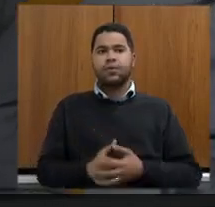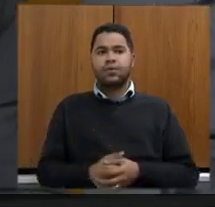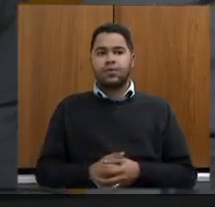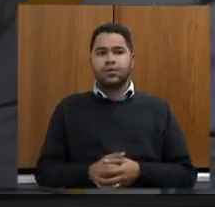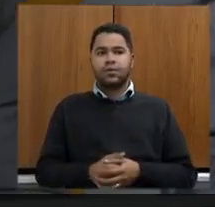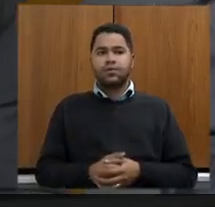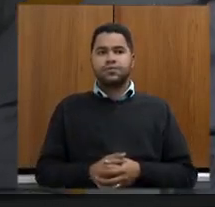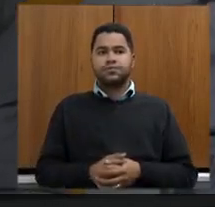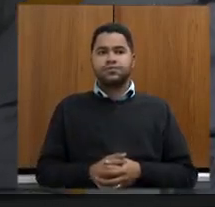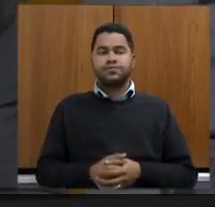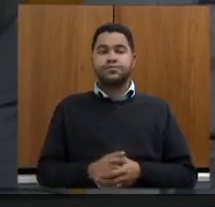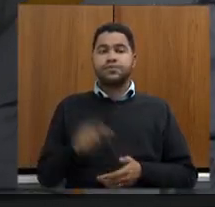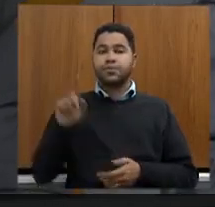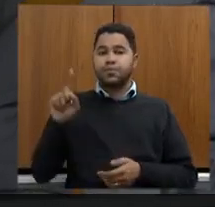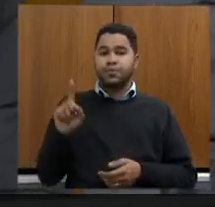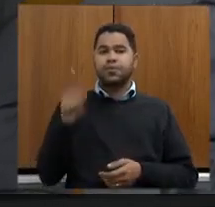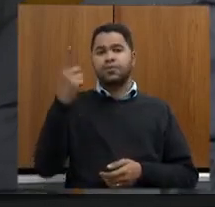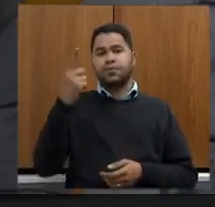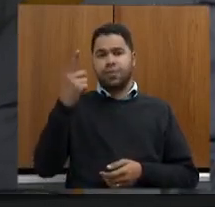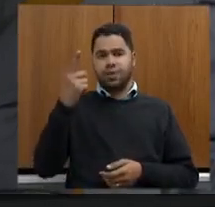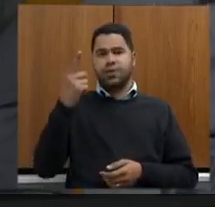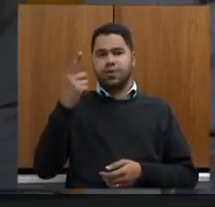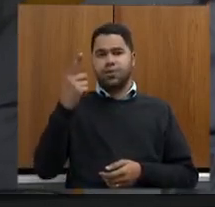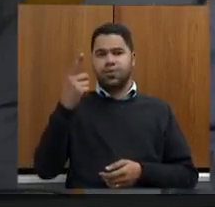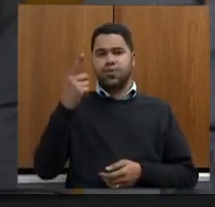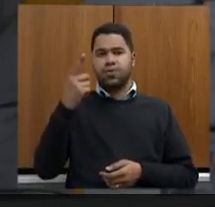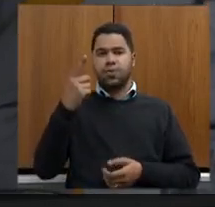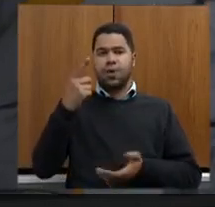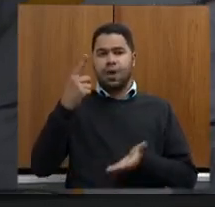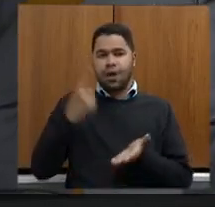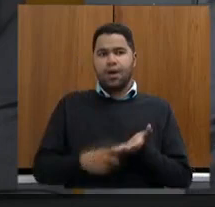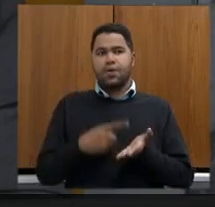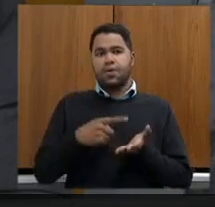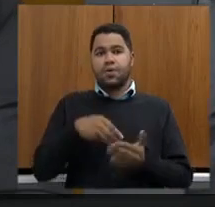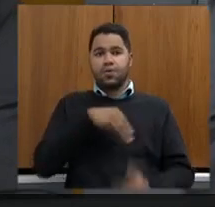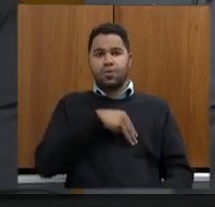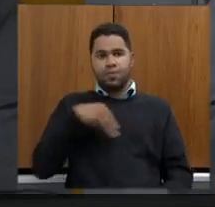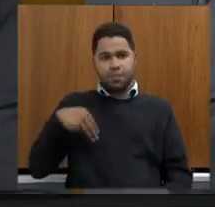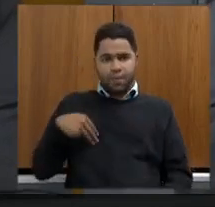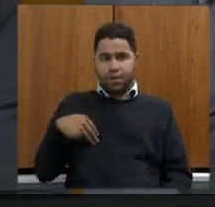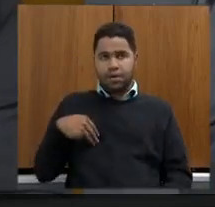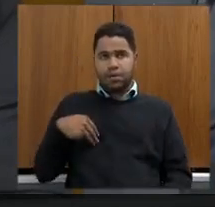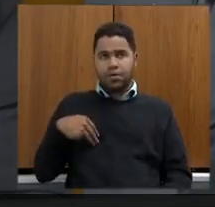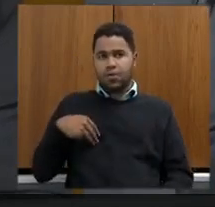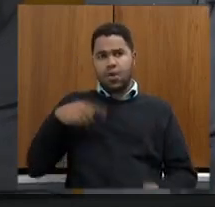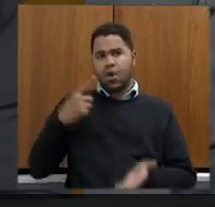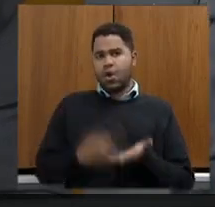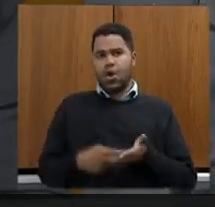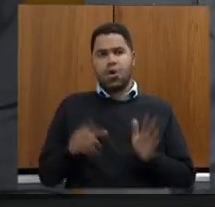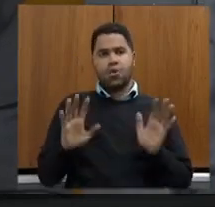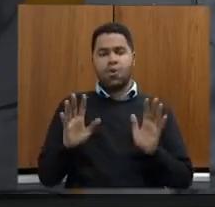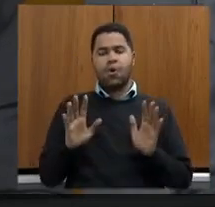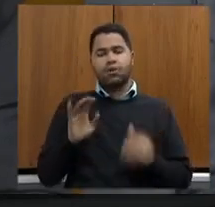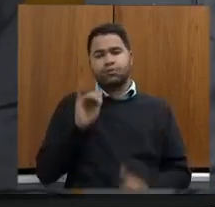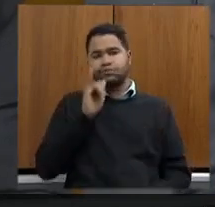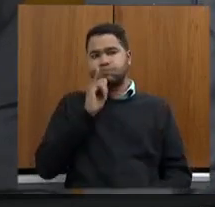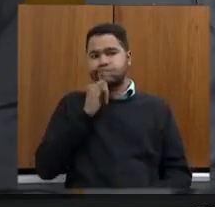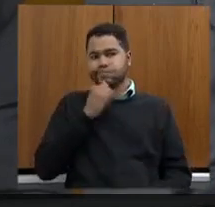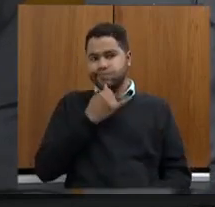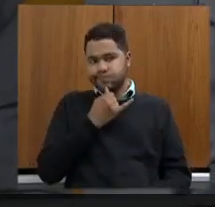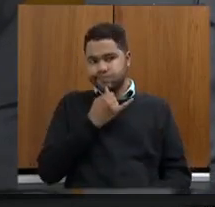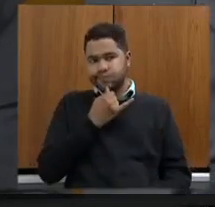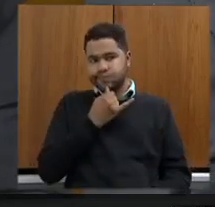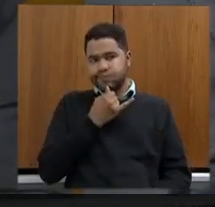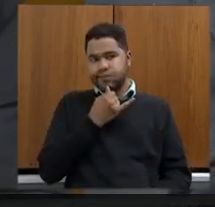o primeiro acordo de Mariana que não podemos nem chamar aquele de de acordo é lamentavelmente